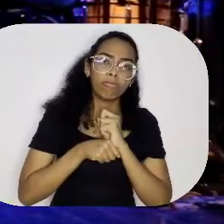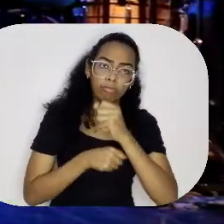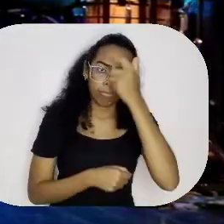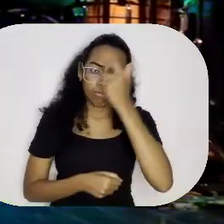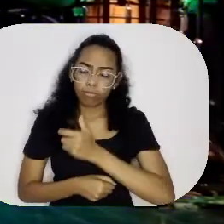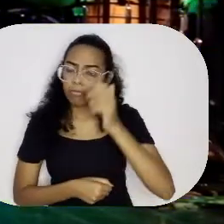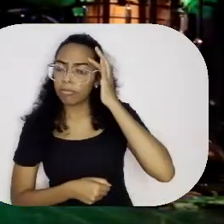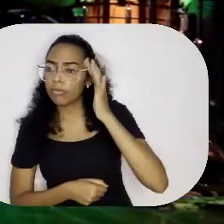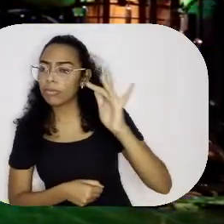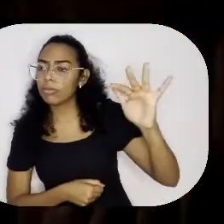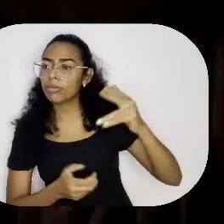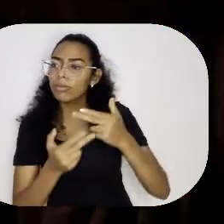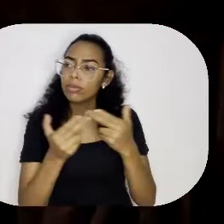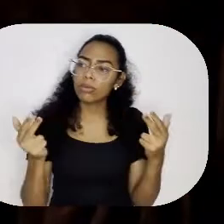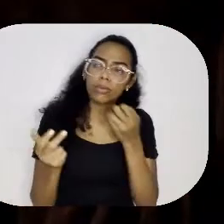sonho e